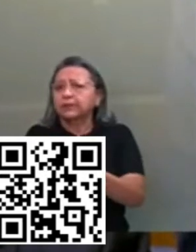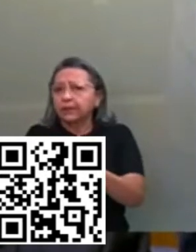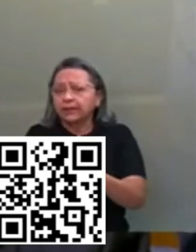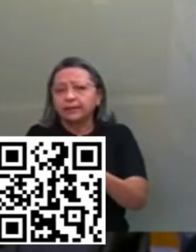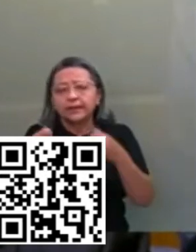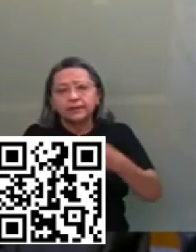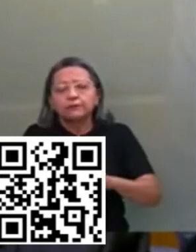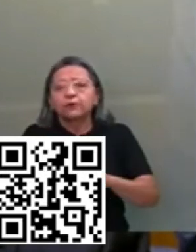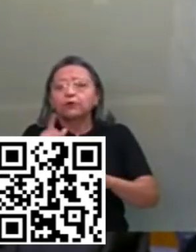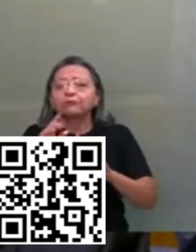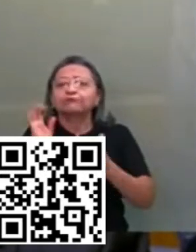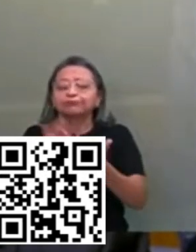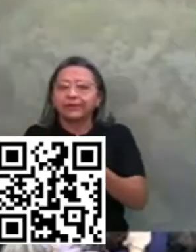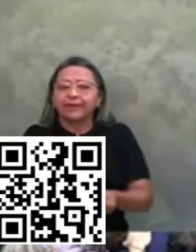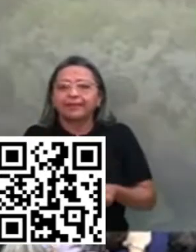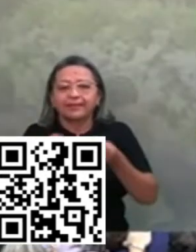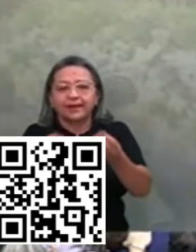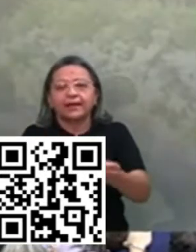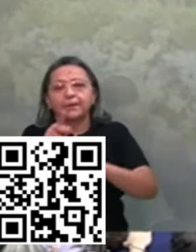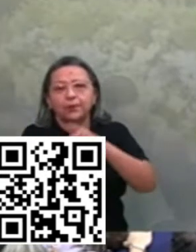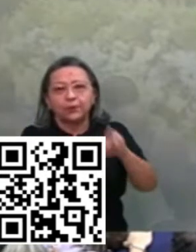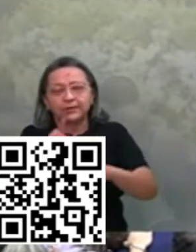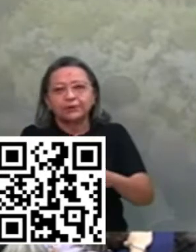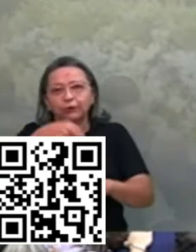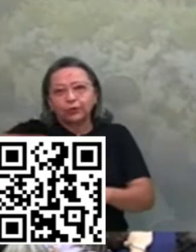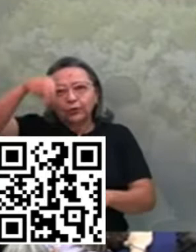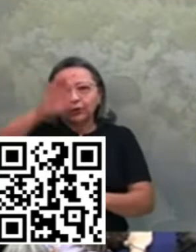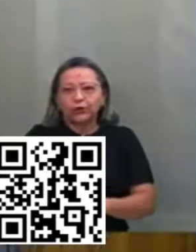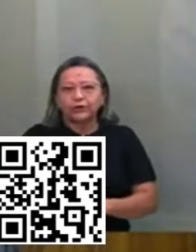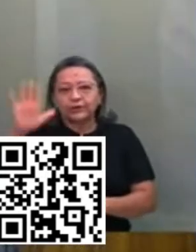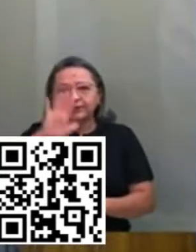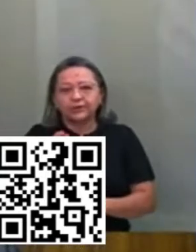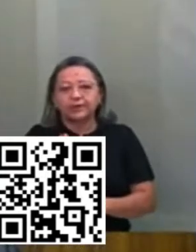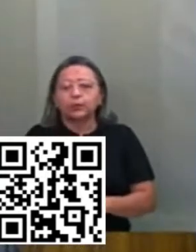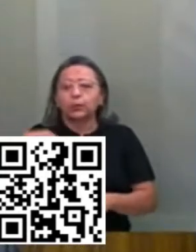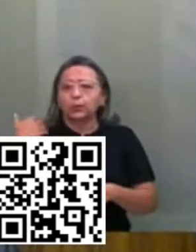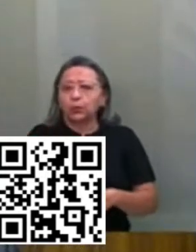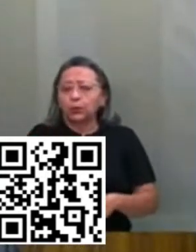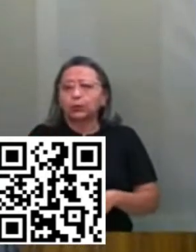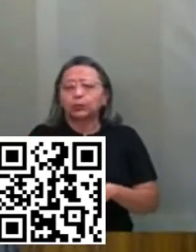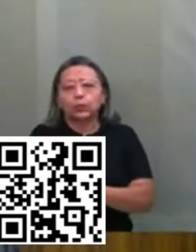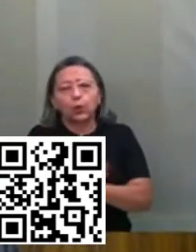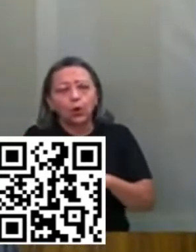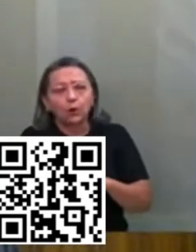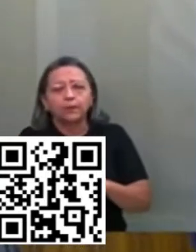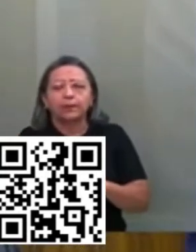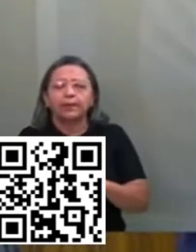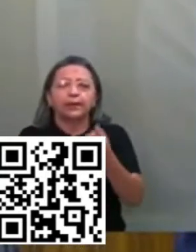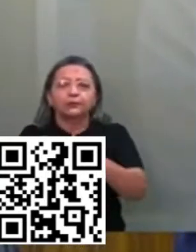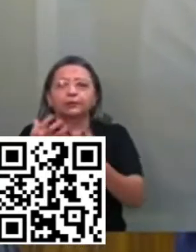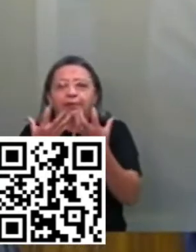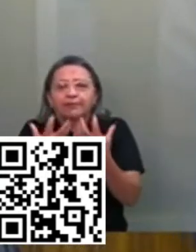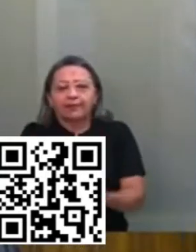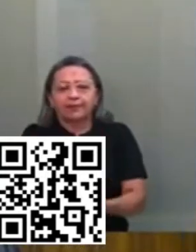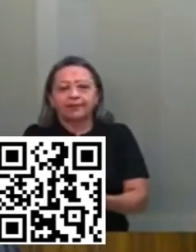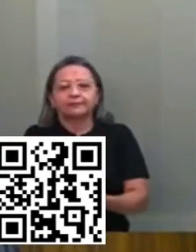necessárias foram finalmente entregues à população nordestina. Um duro golpe na indústria da seca. Nos próximos